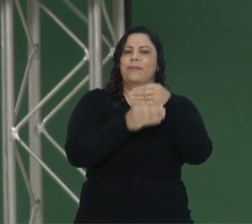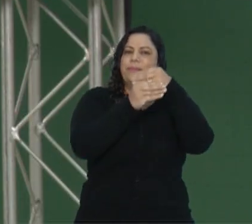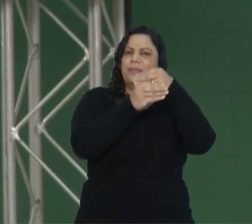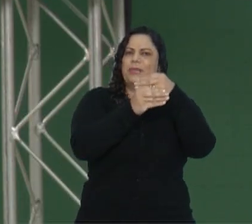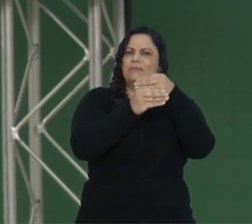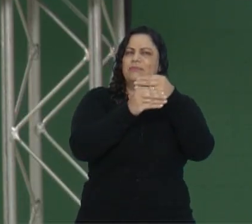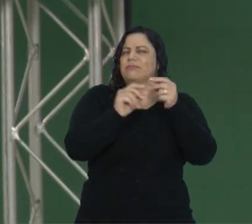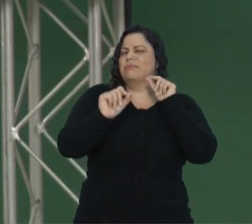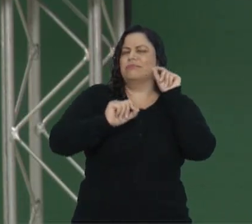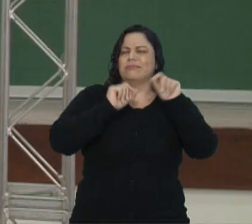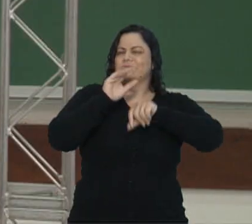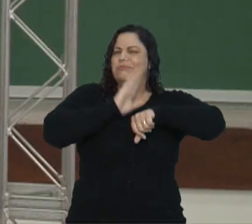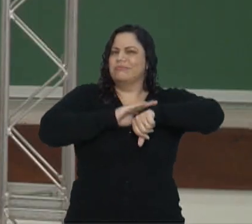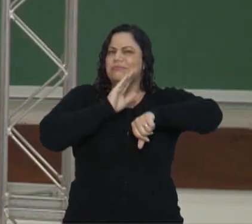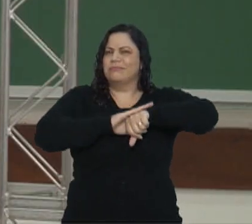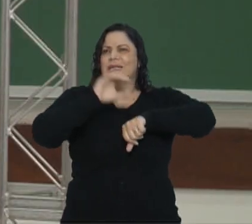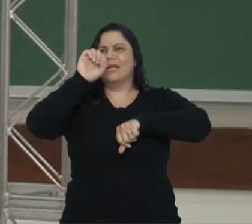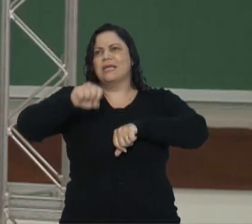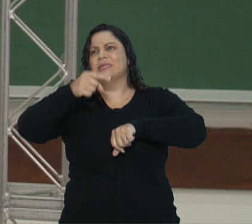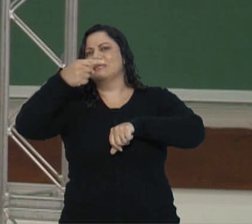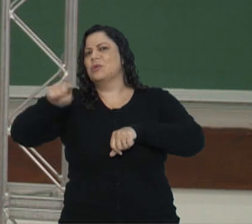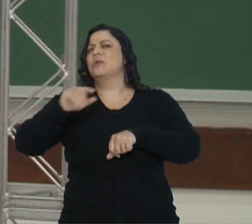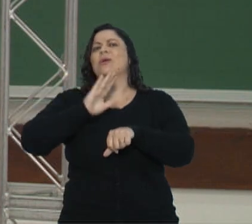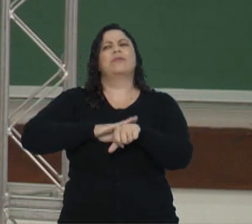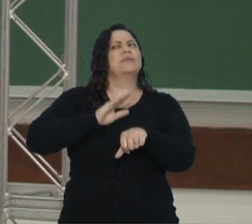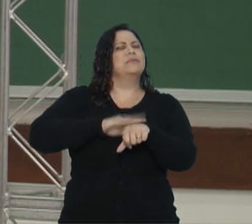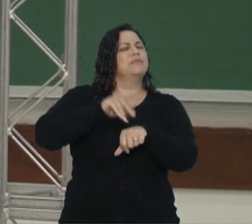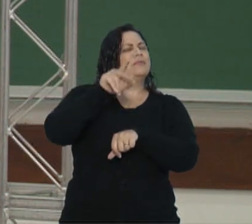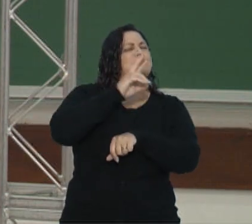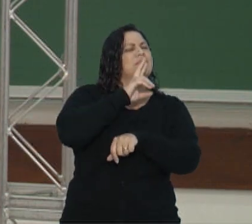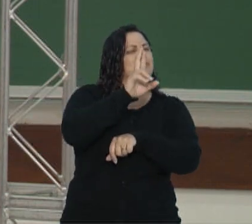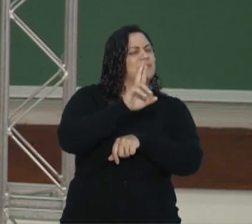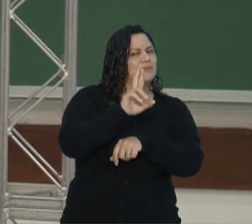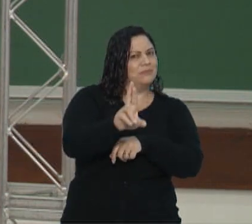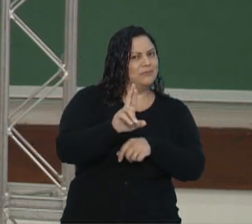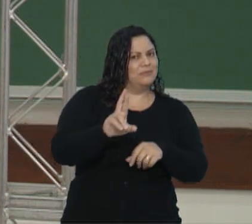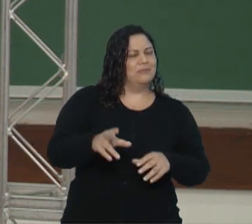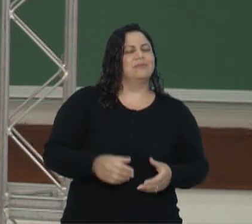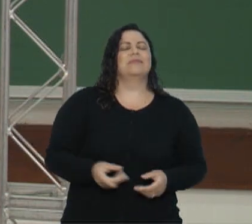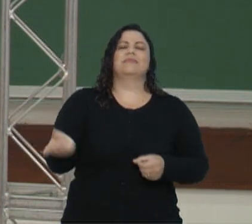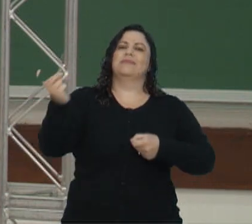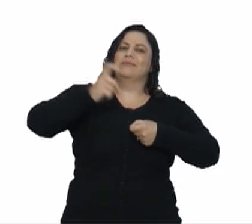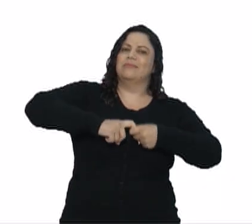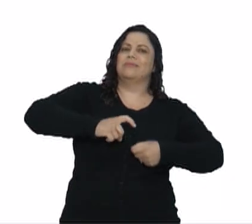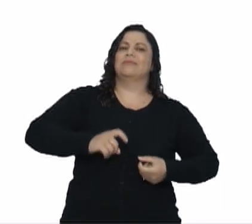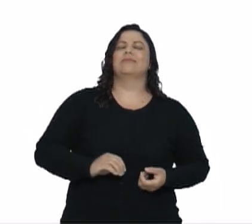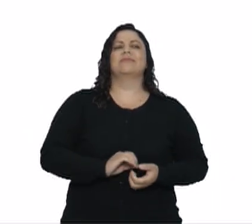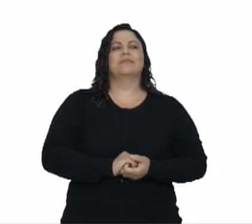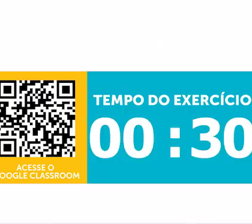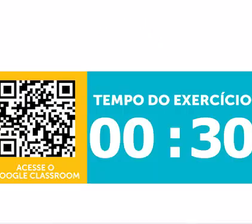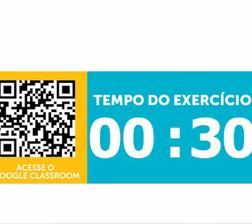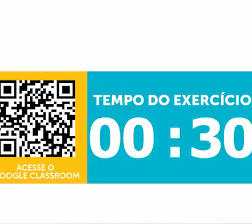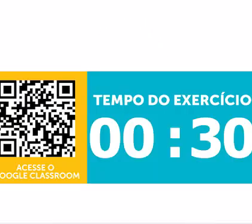não? Tempo para você fazer, para você só fortalecer aí esse estudo e a gente volta.